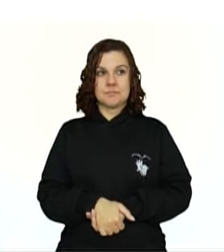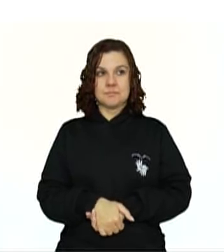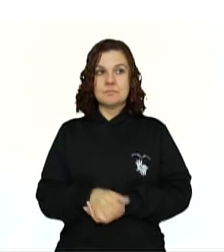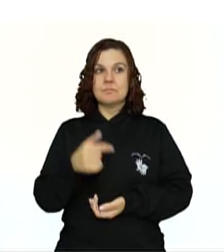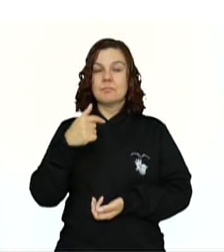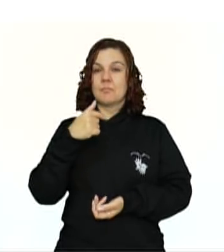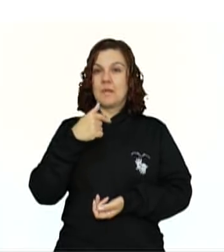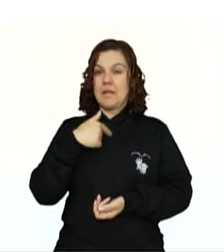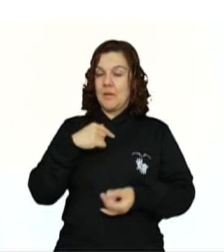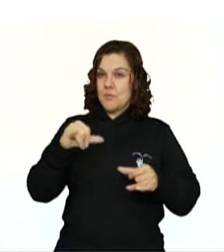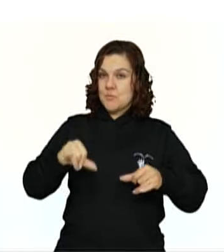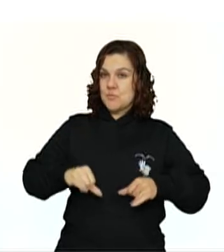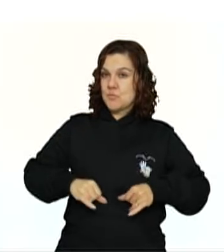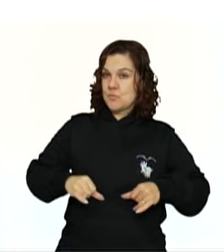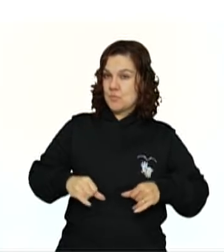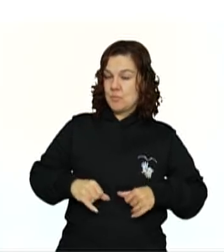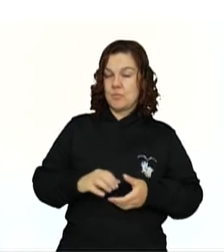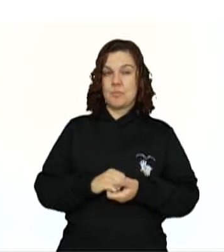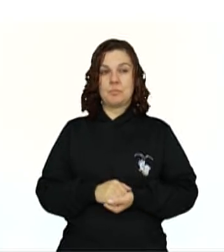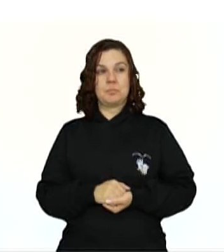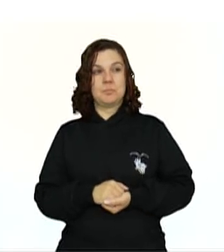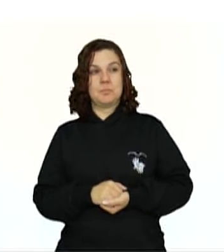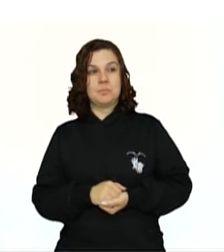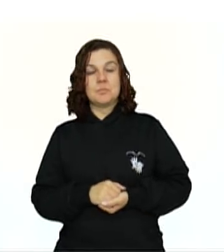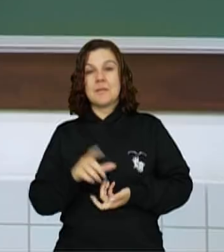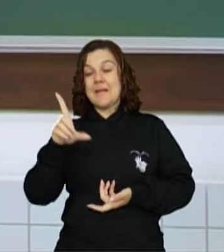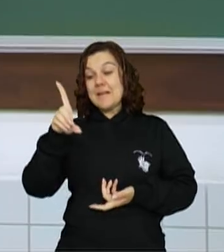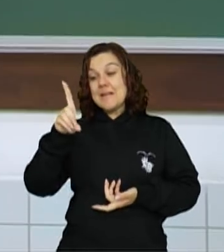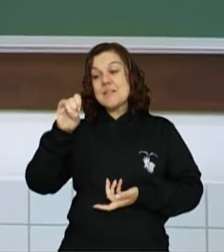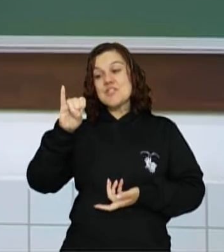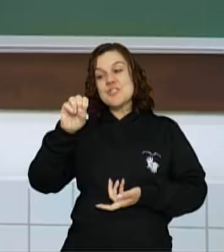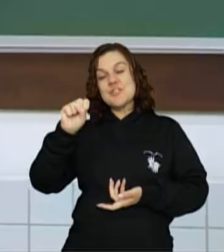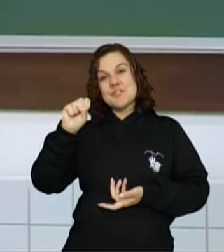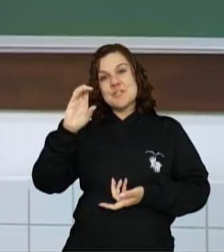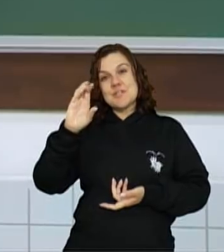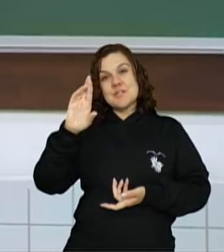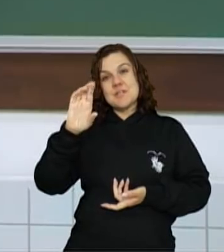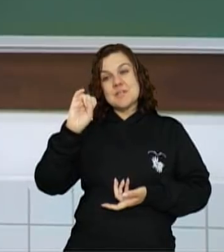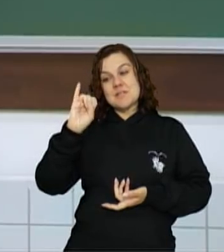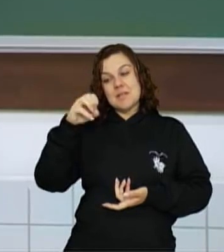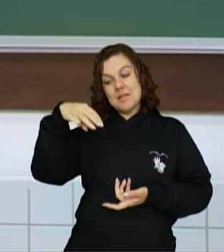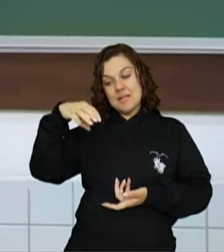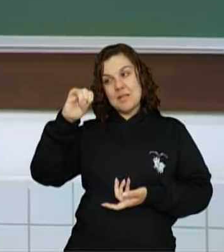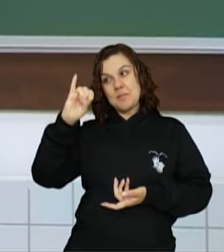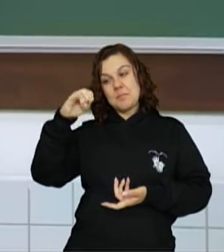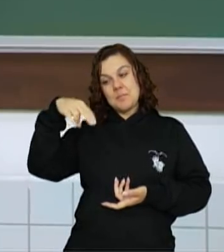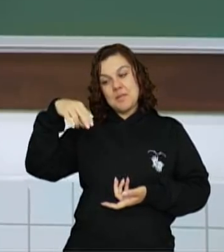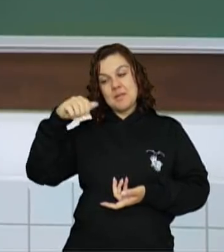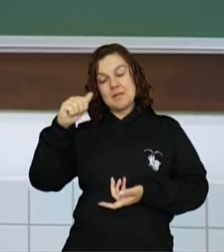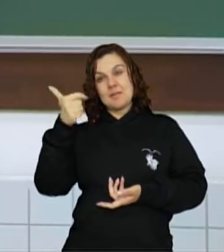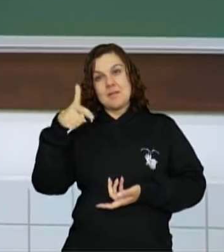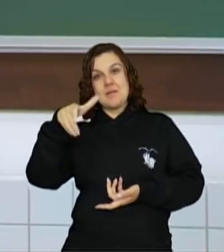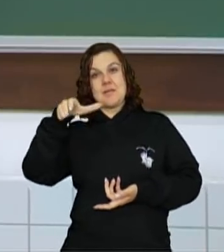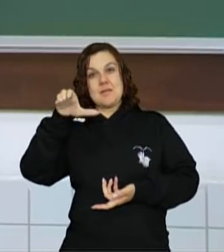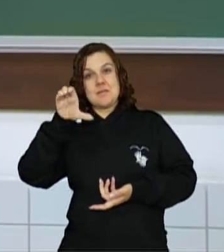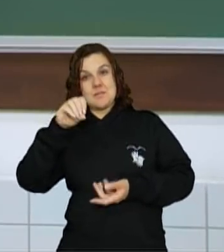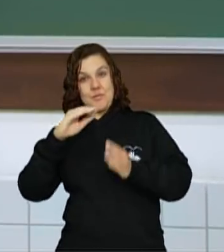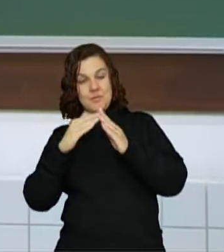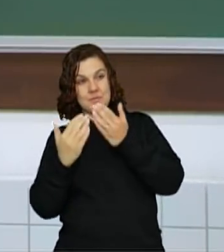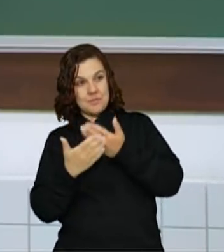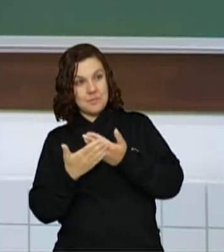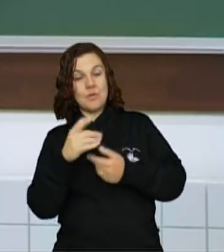Eu sofro, né, muita discriminação no contexto escolar.